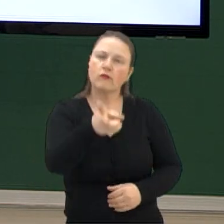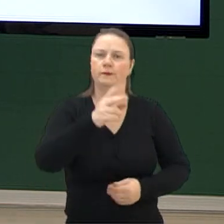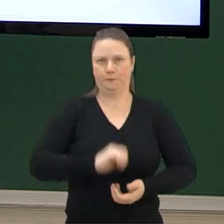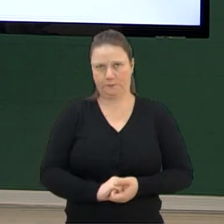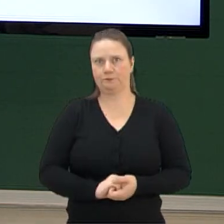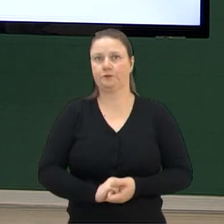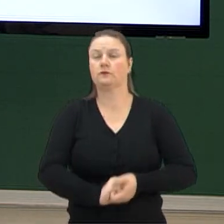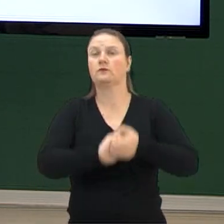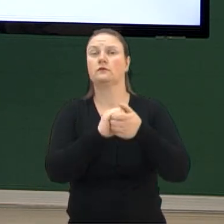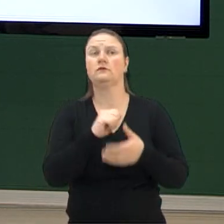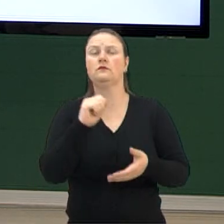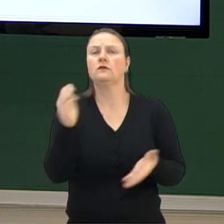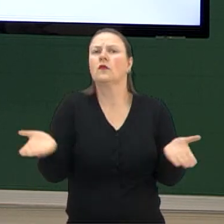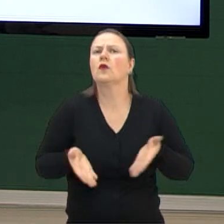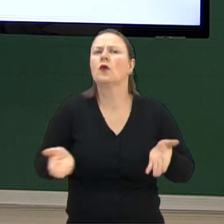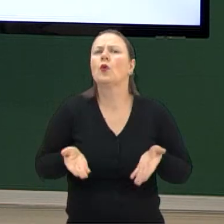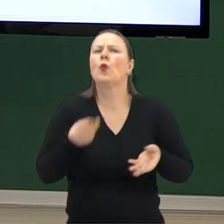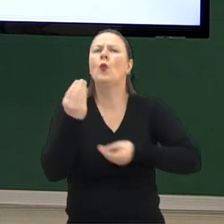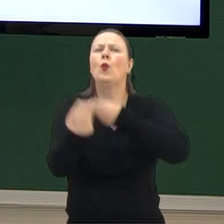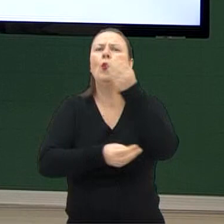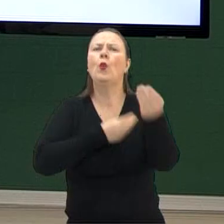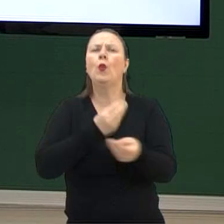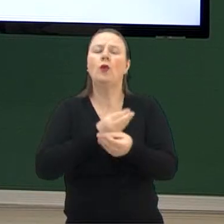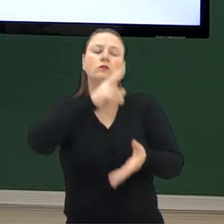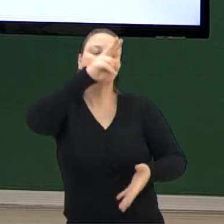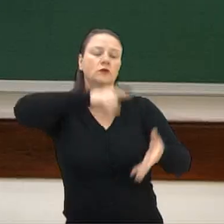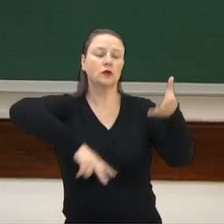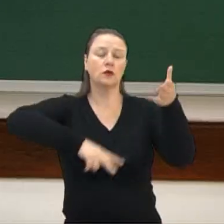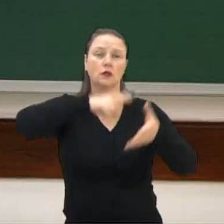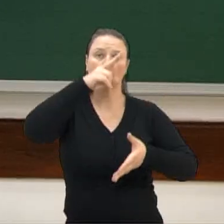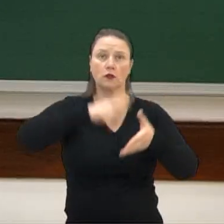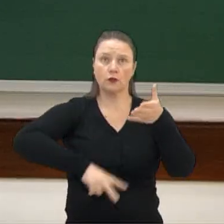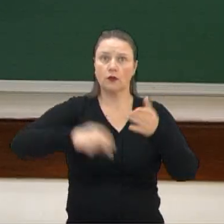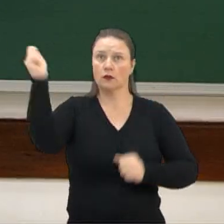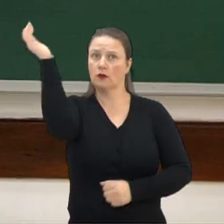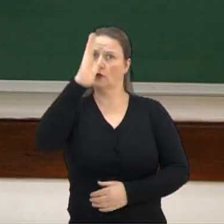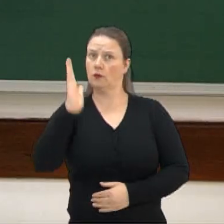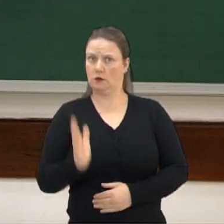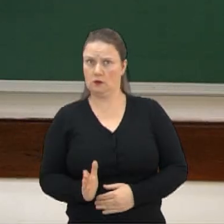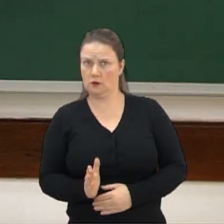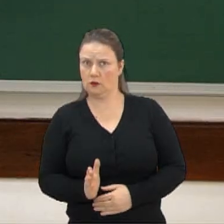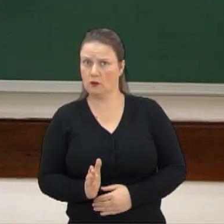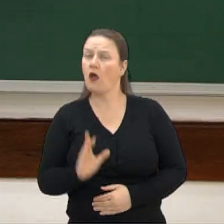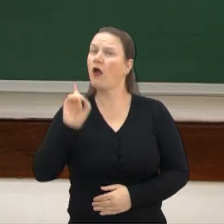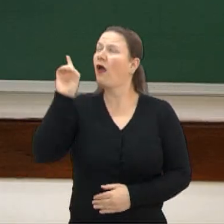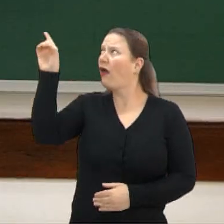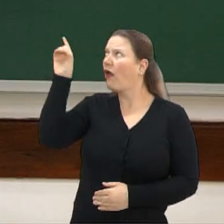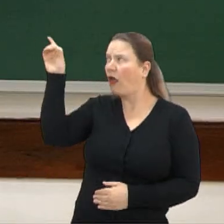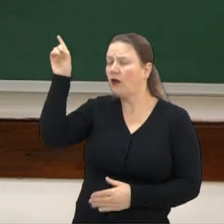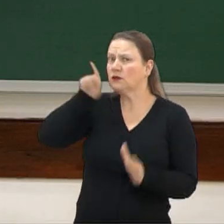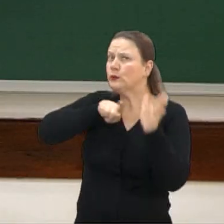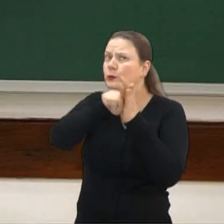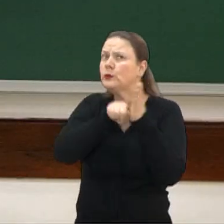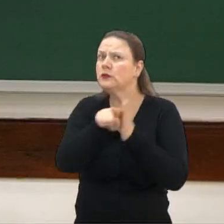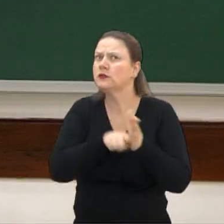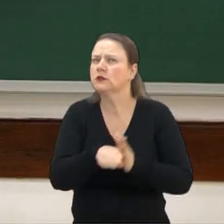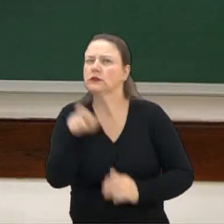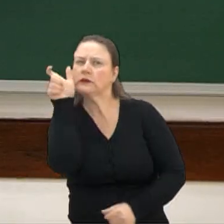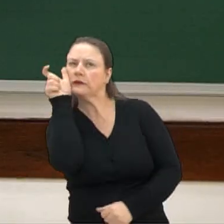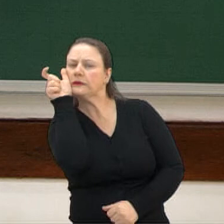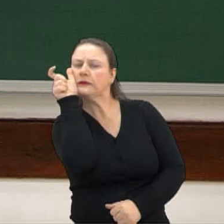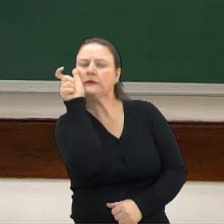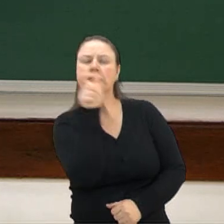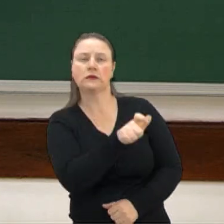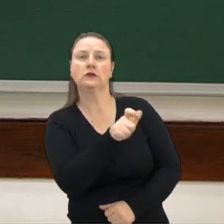Continuando, retratos da leitura no Brasil. Já ouviram falar sobre essa pesquisa? É uma pesquisa bem interessante. Ela